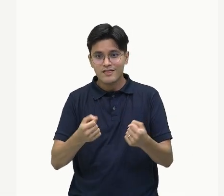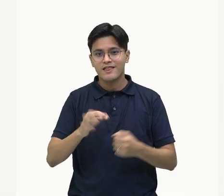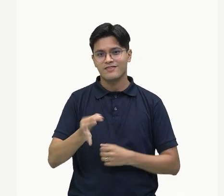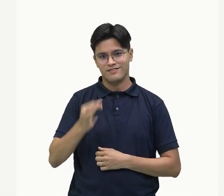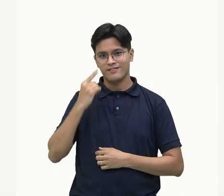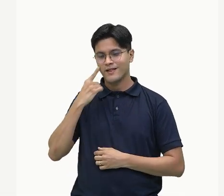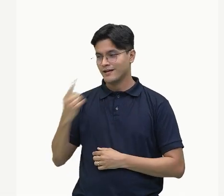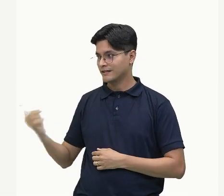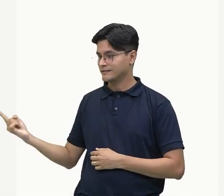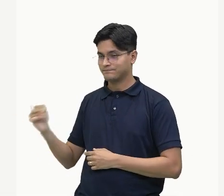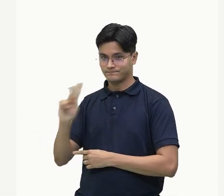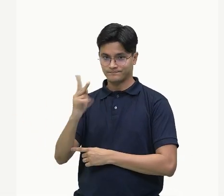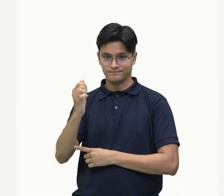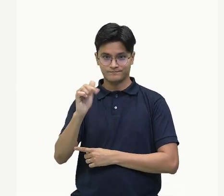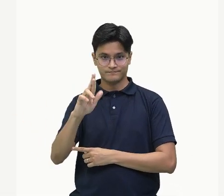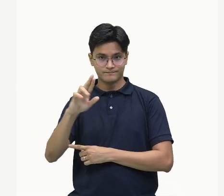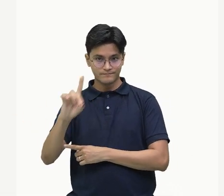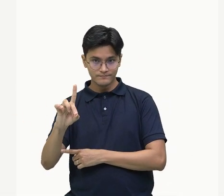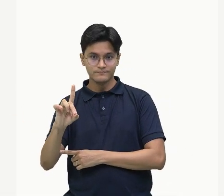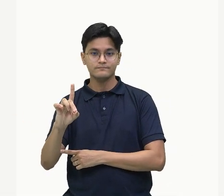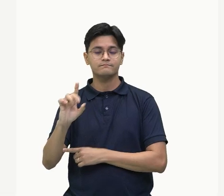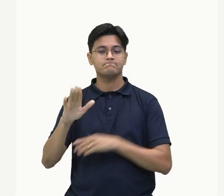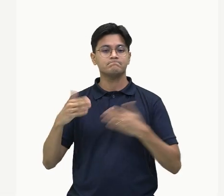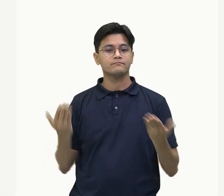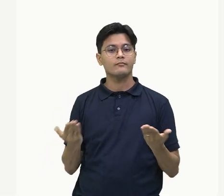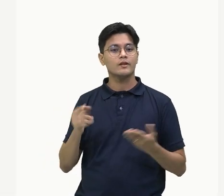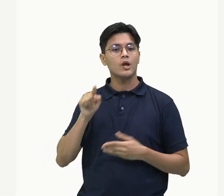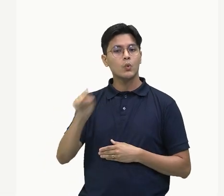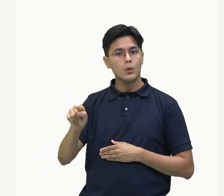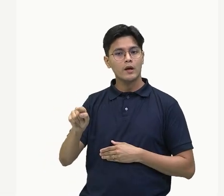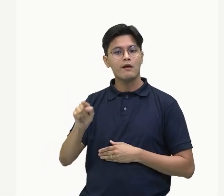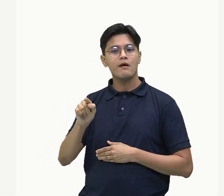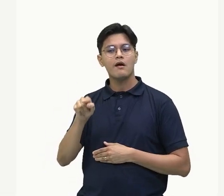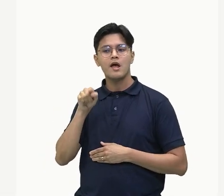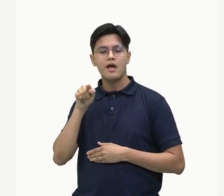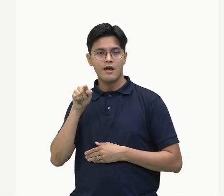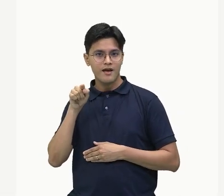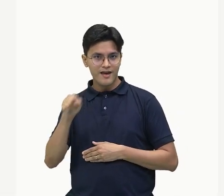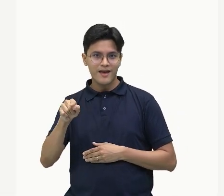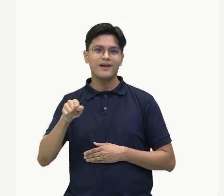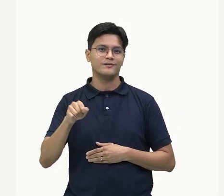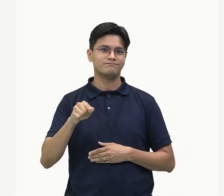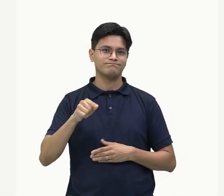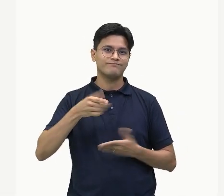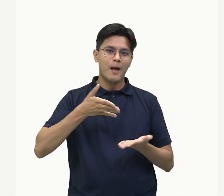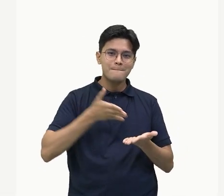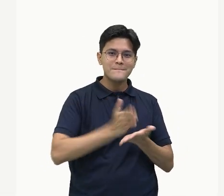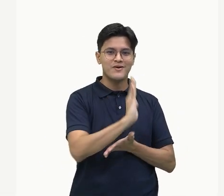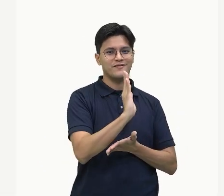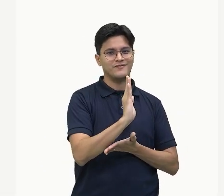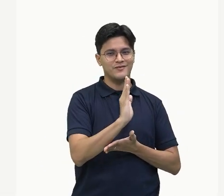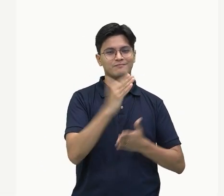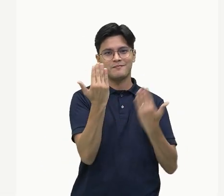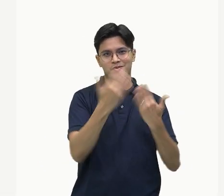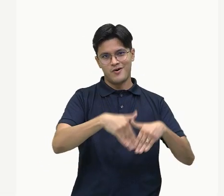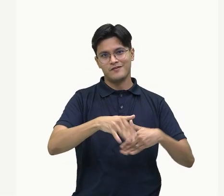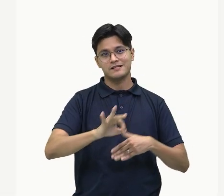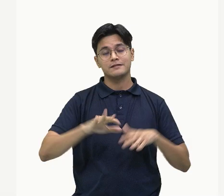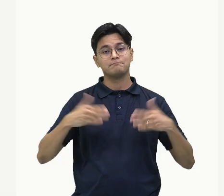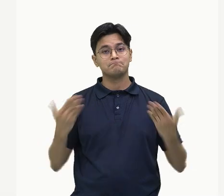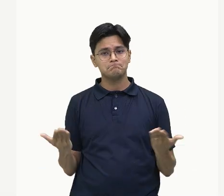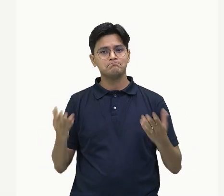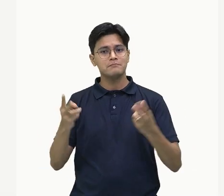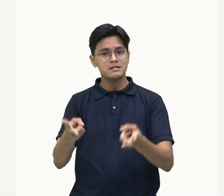the test. Então, né? Então, ela passou no teste. Repare que esta foi a